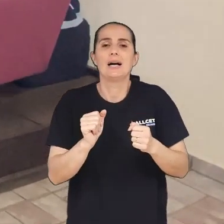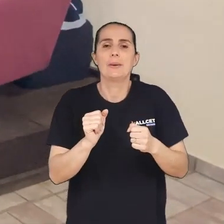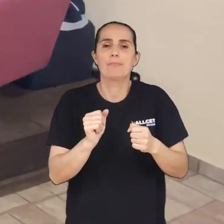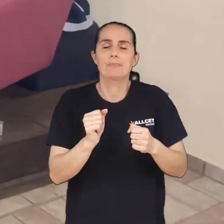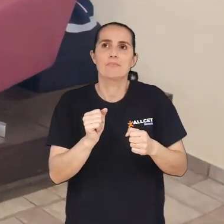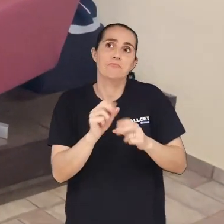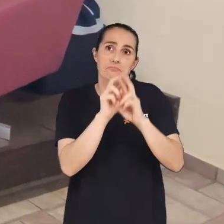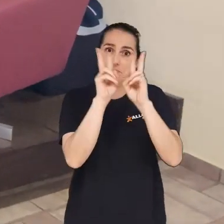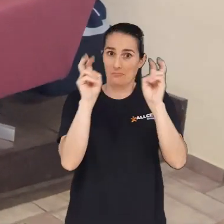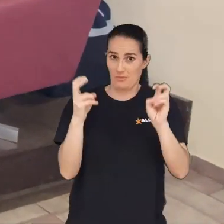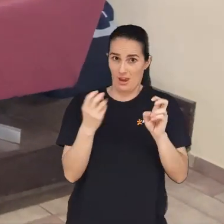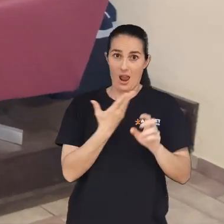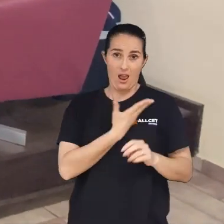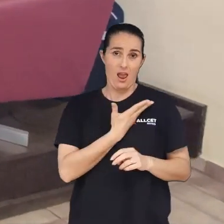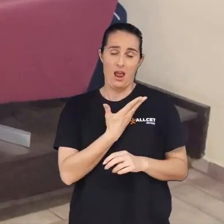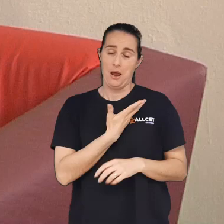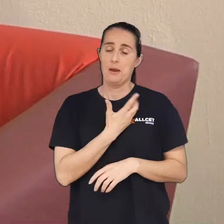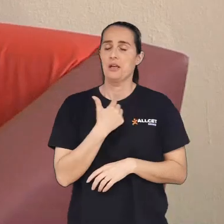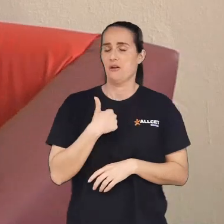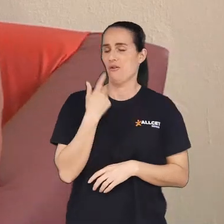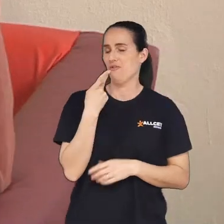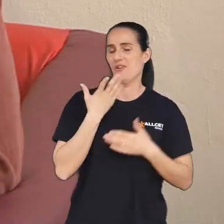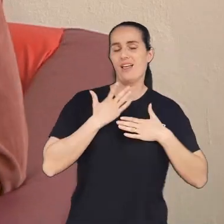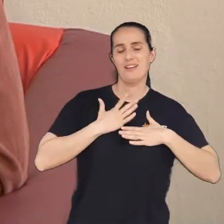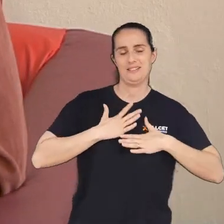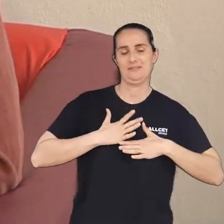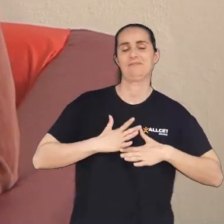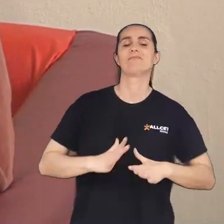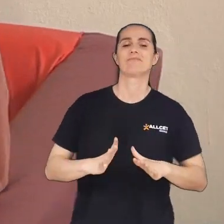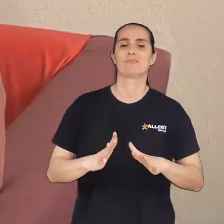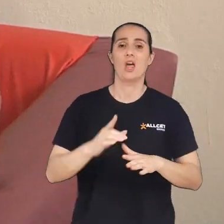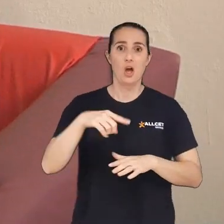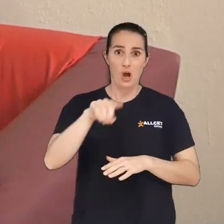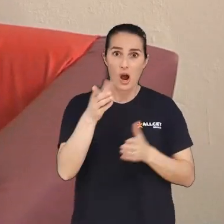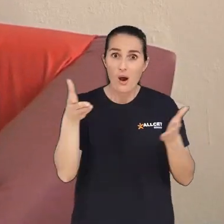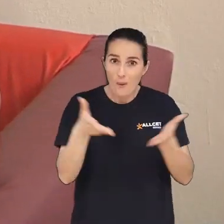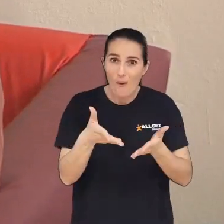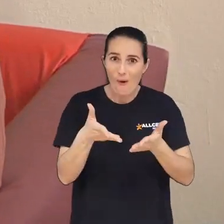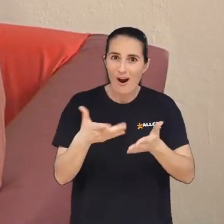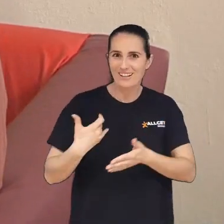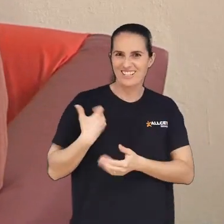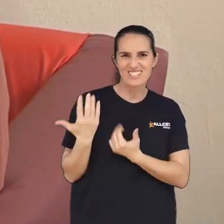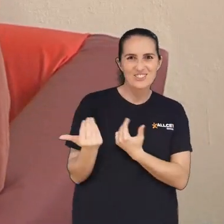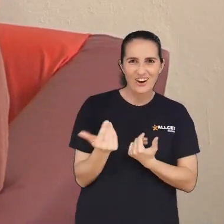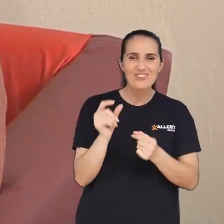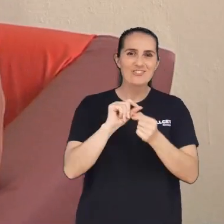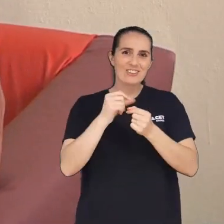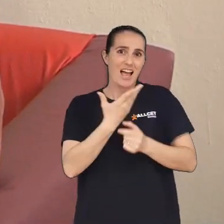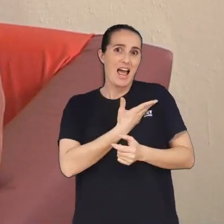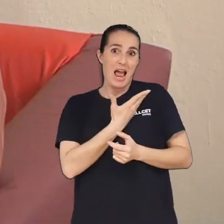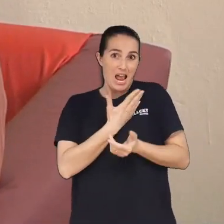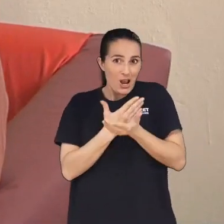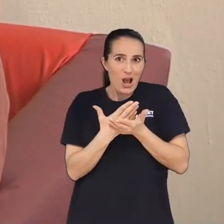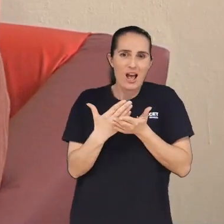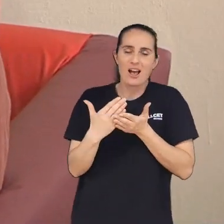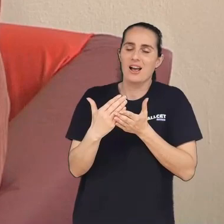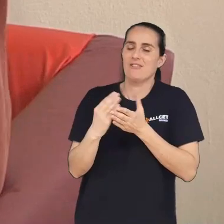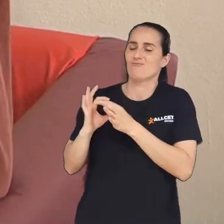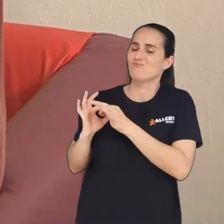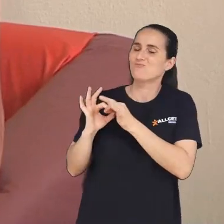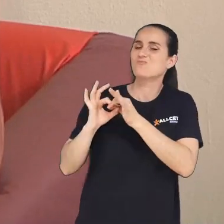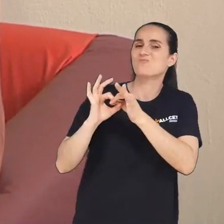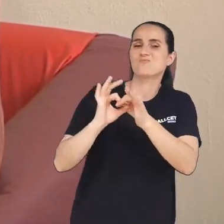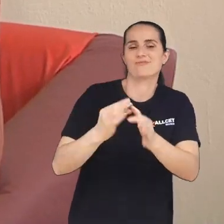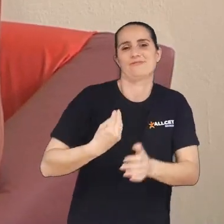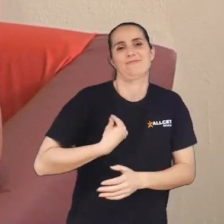falar para vocês com muita tranquilidade. As amizades que vocês vão fazer agora, elas vão passar para a vida toda. Se vocês